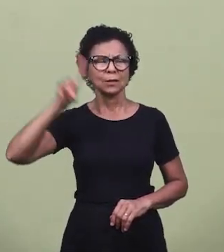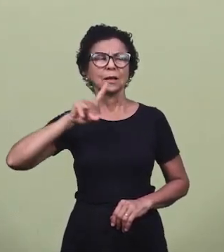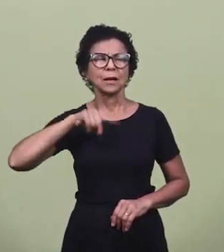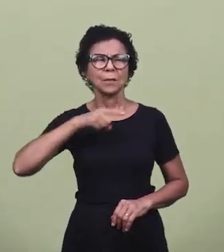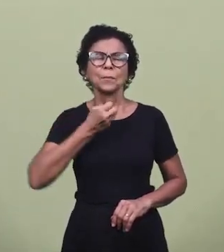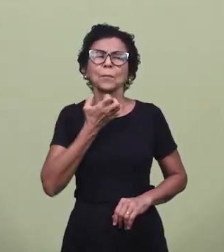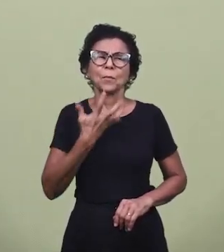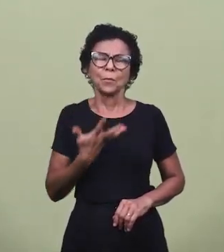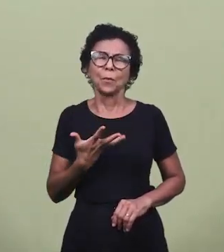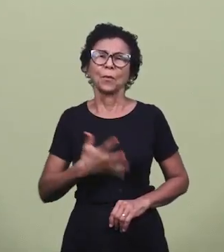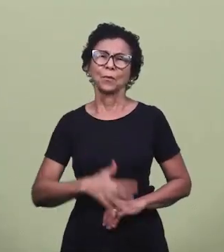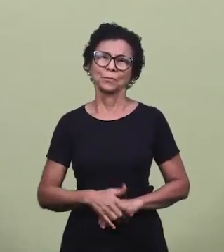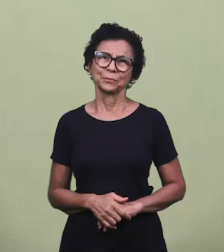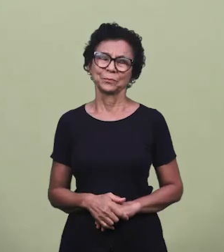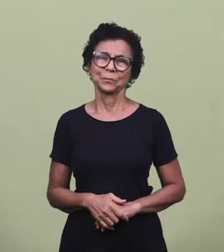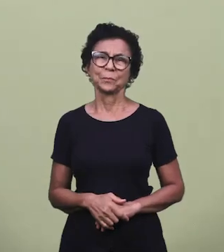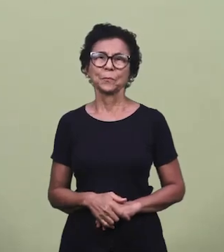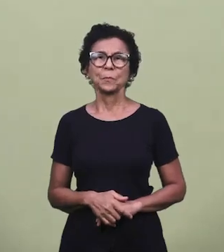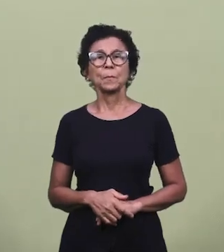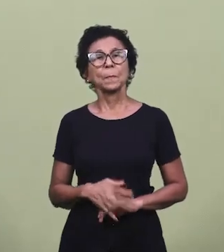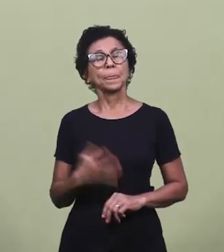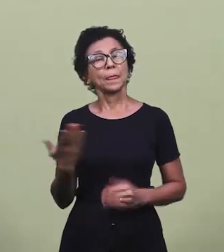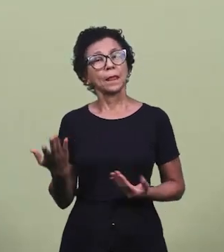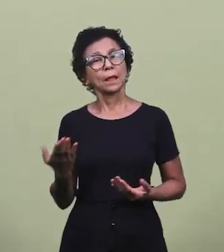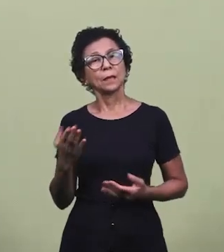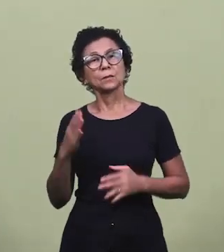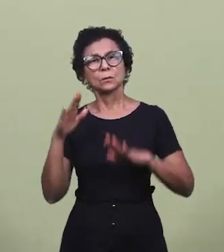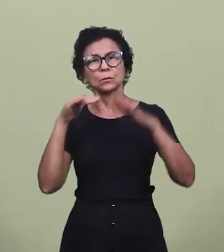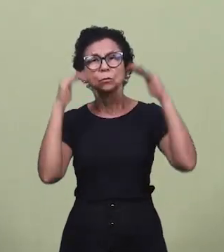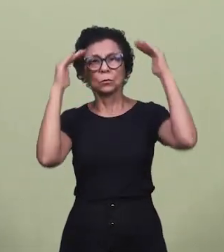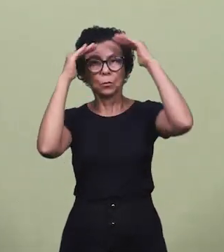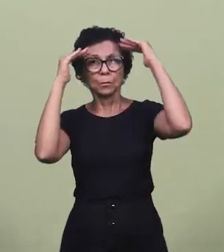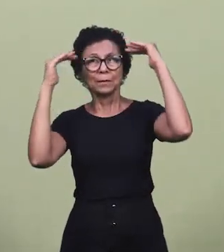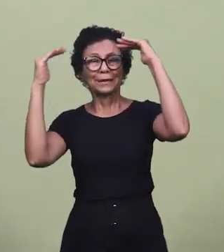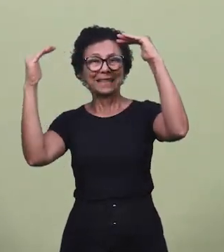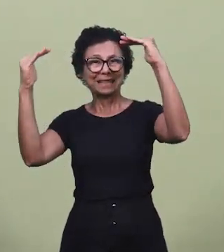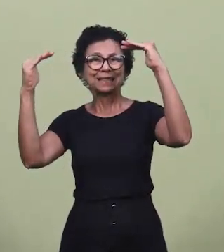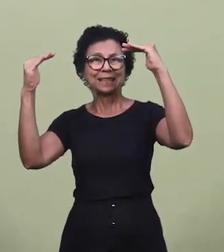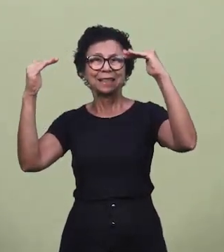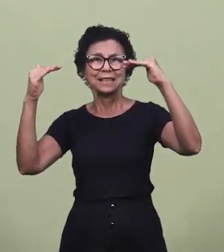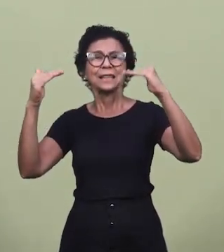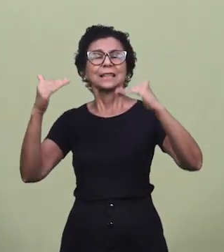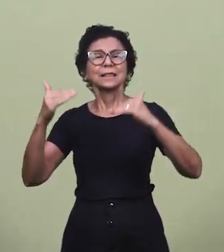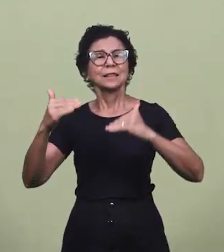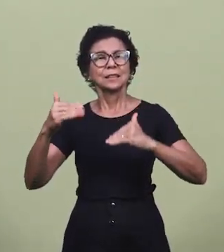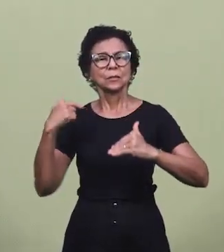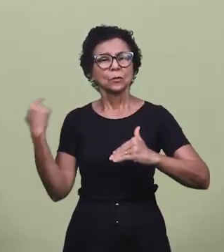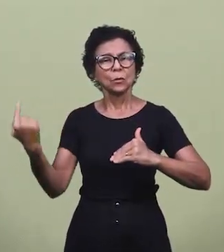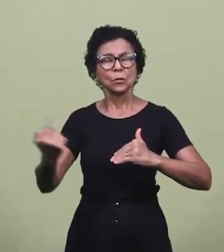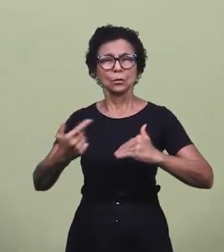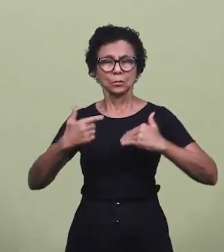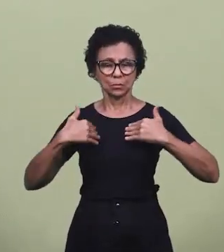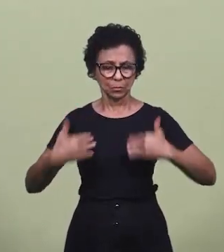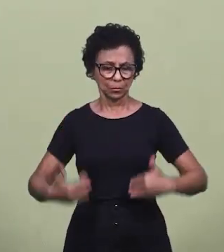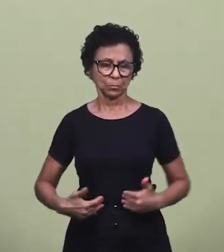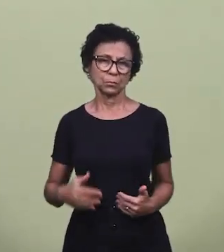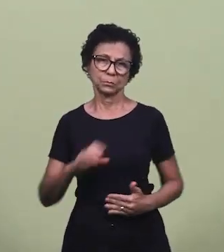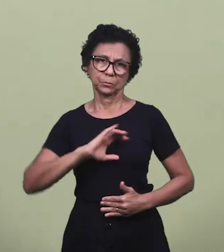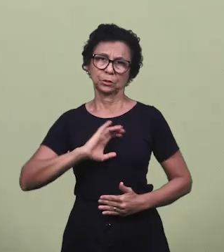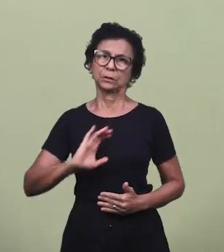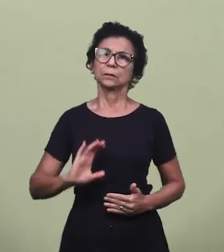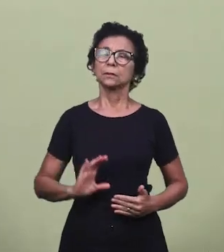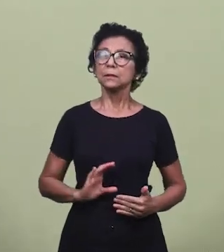da obediência do Senhor Jesus em um corpo. Fazer parte de um corpo é fazer parte